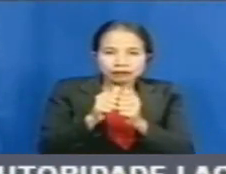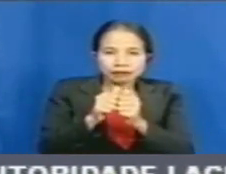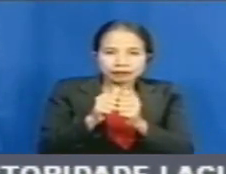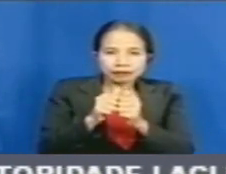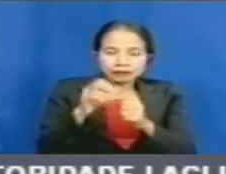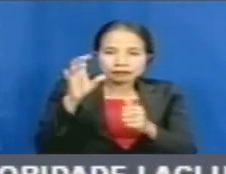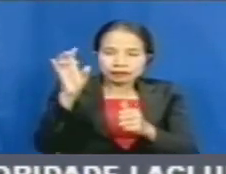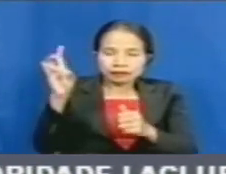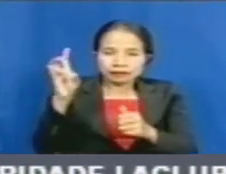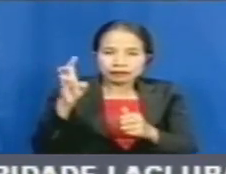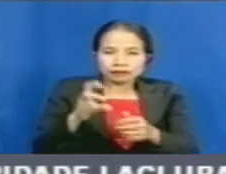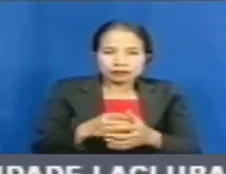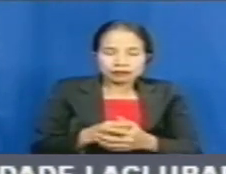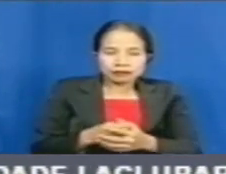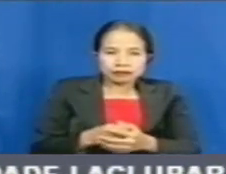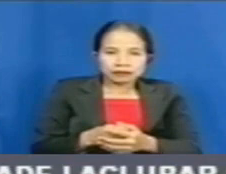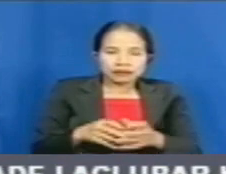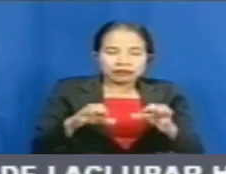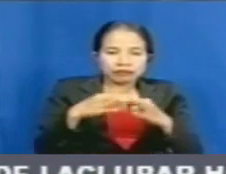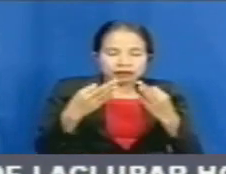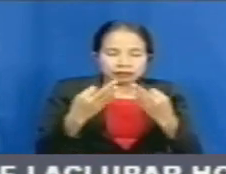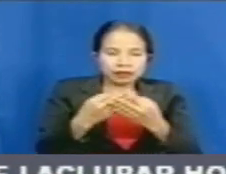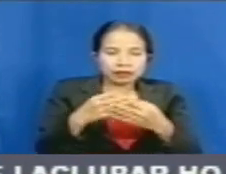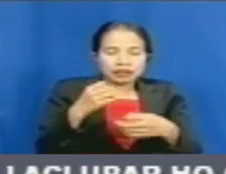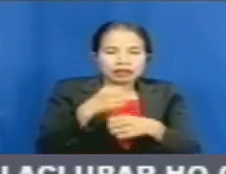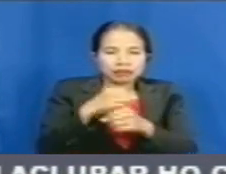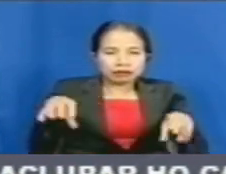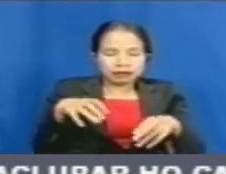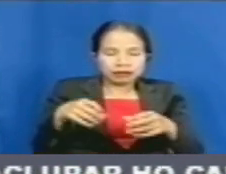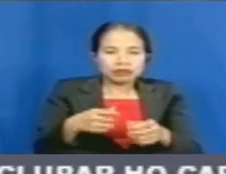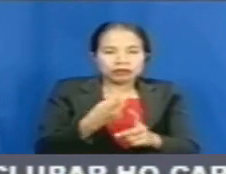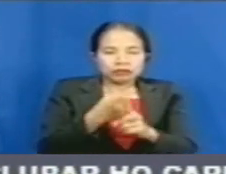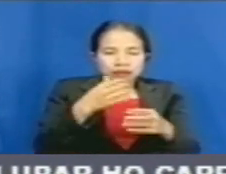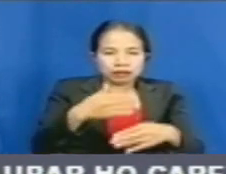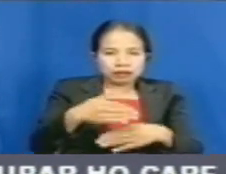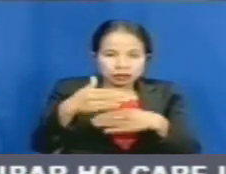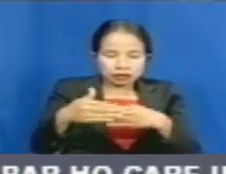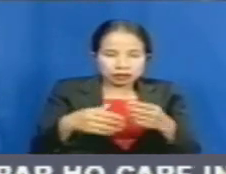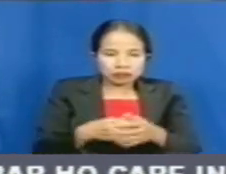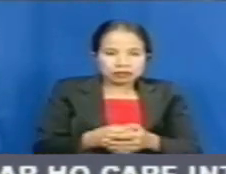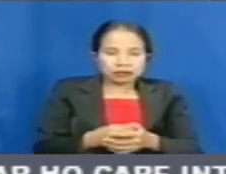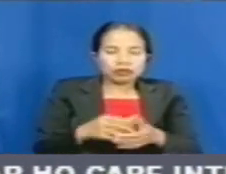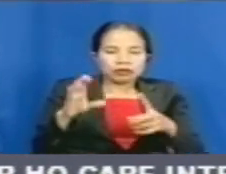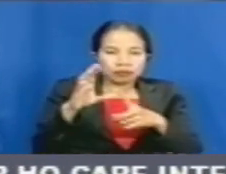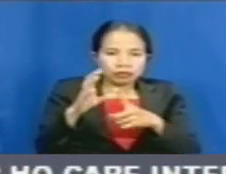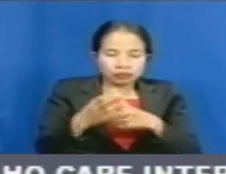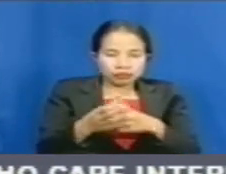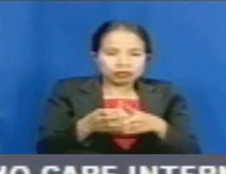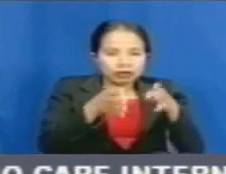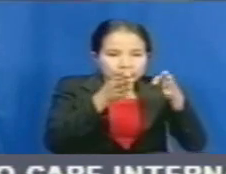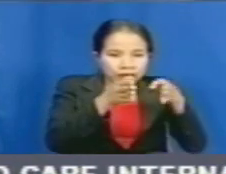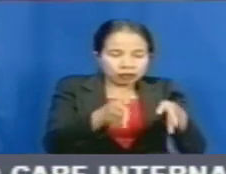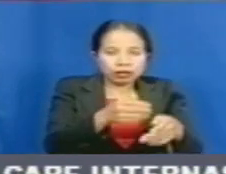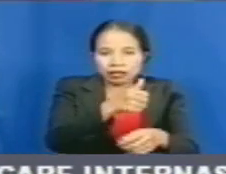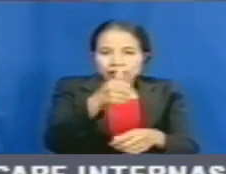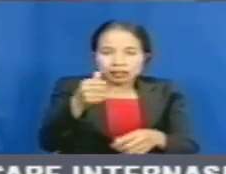nai hito maka familia halona esforço, leu se processo cultural de minha, halota nai ha, ida